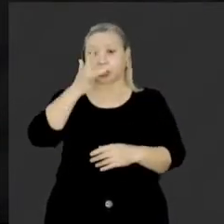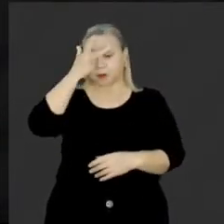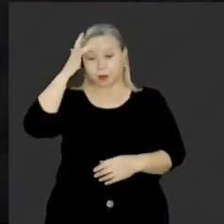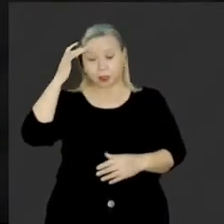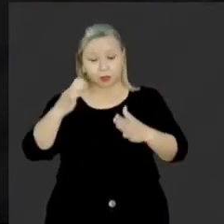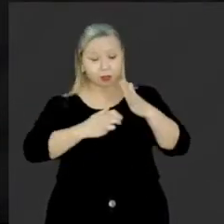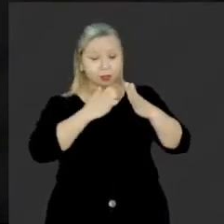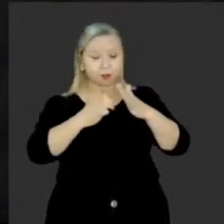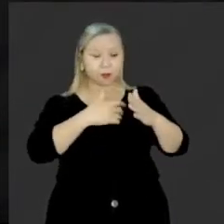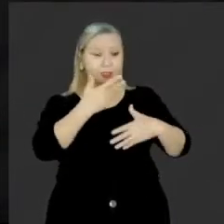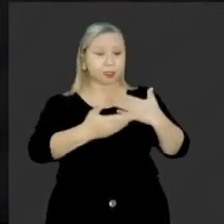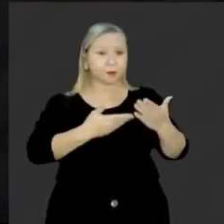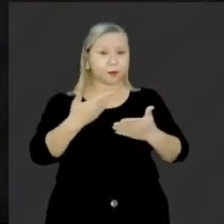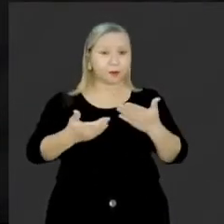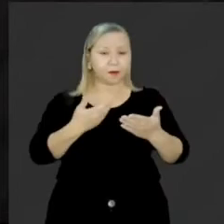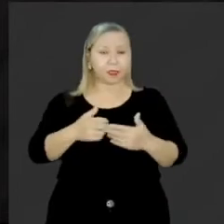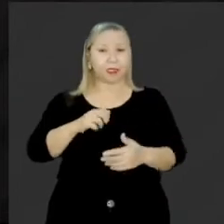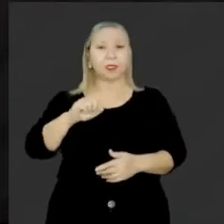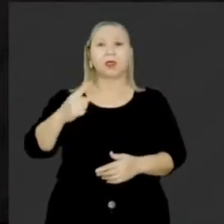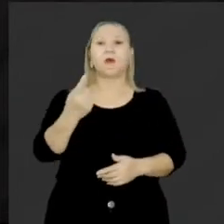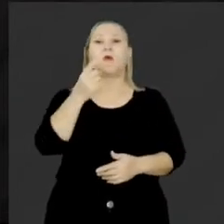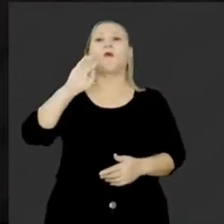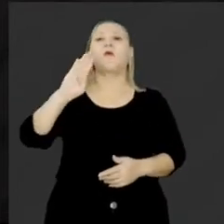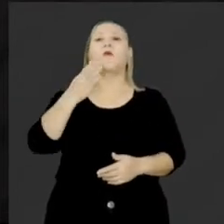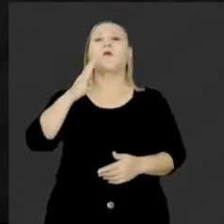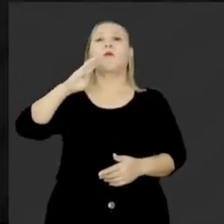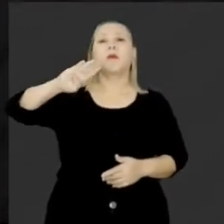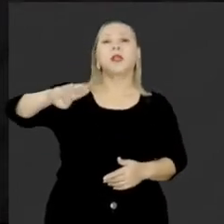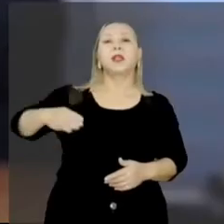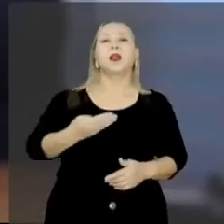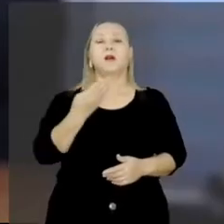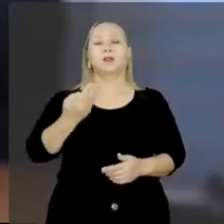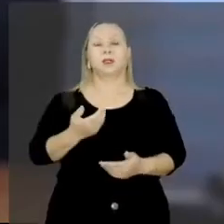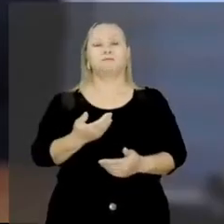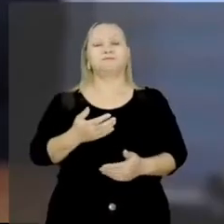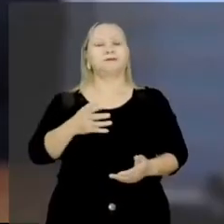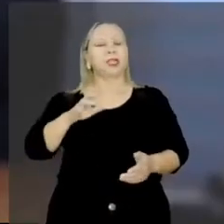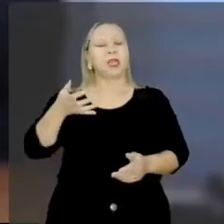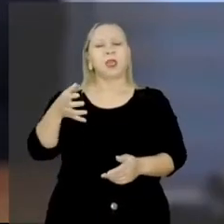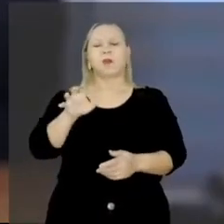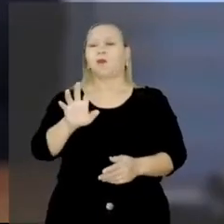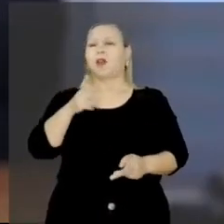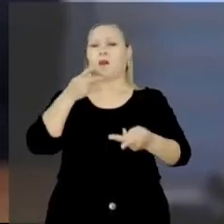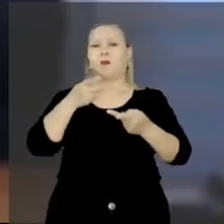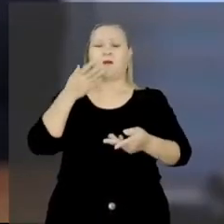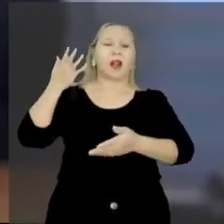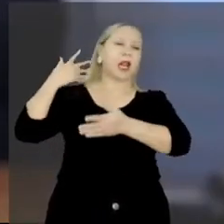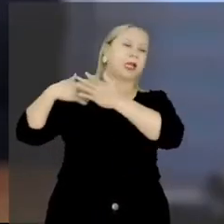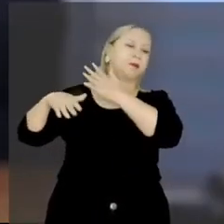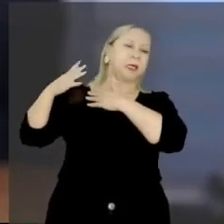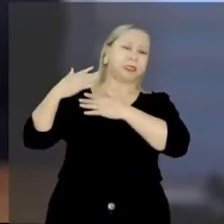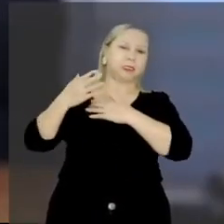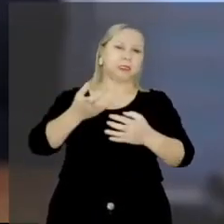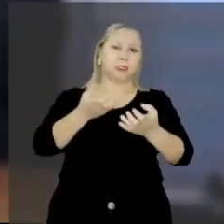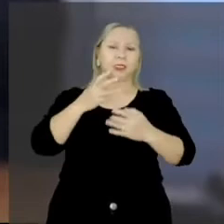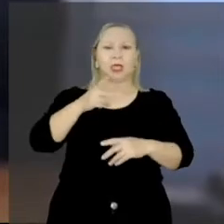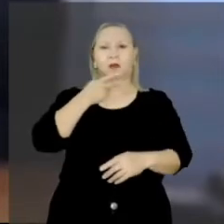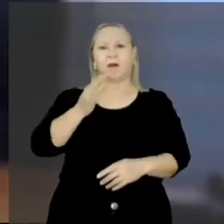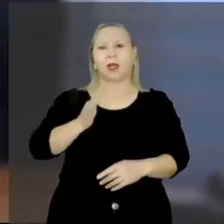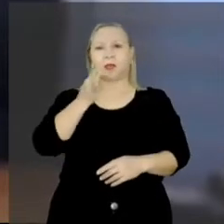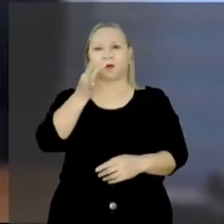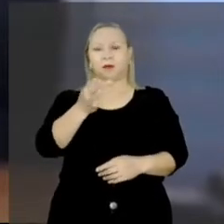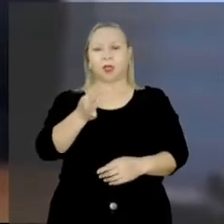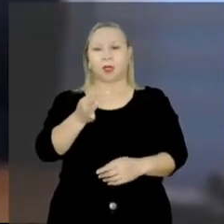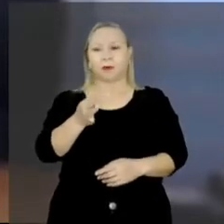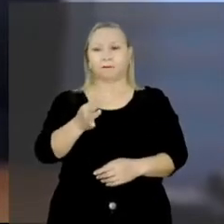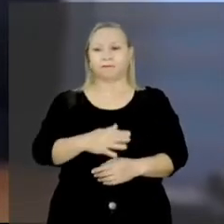passado. Você poderia começar a fazer a pergunta dizendo que a Suprema Corte anulou todos os processos contra mim. Seria mais